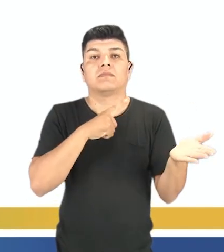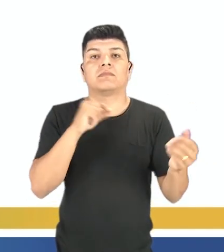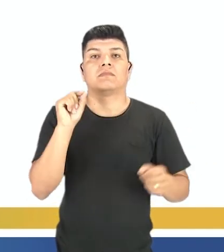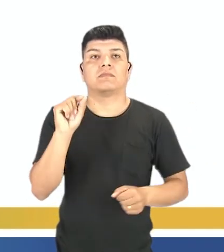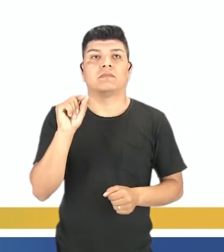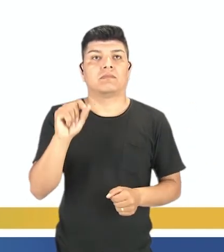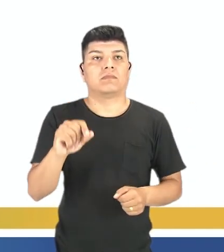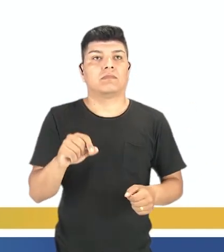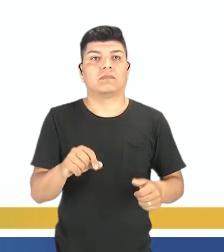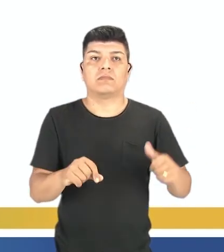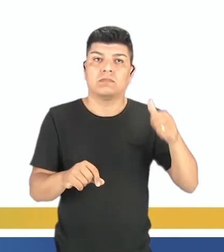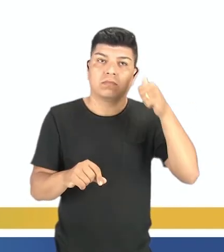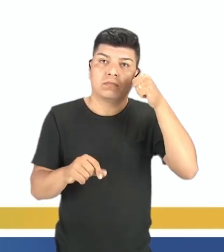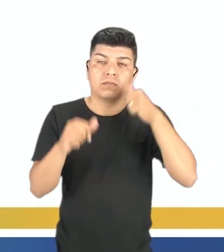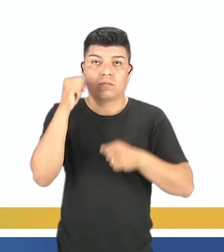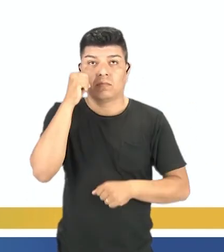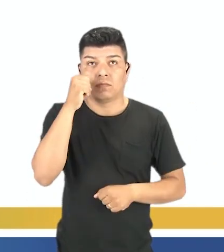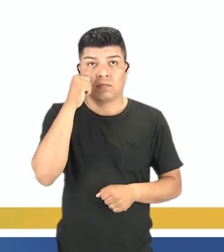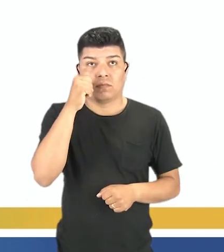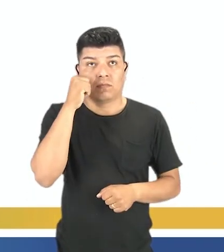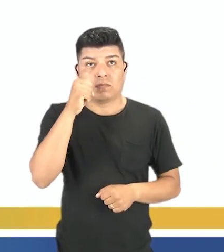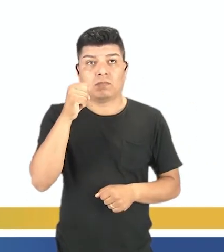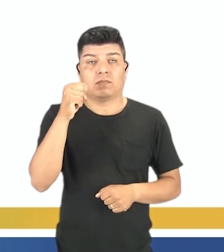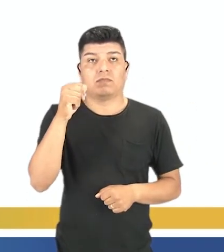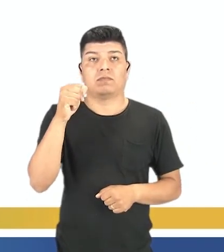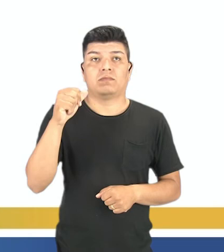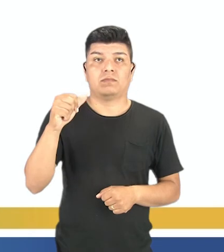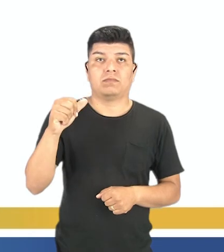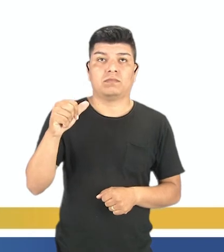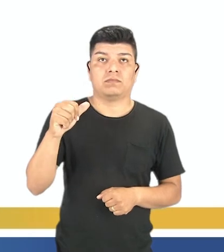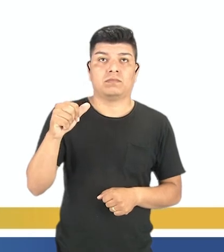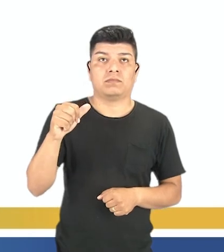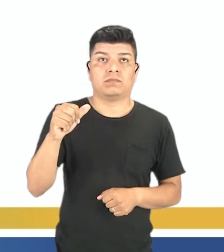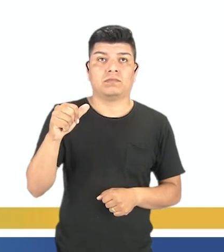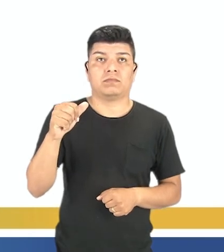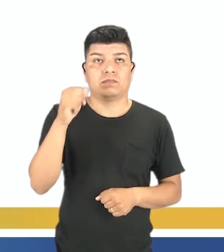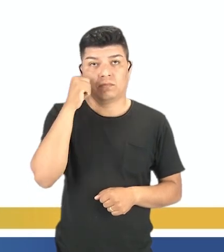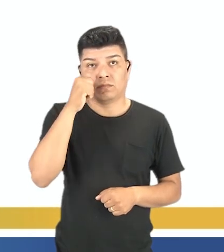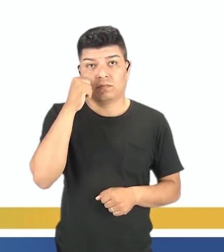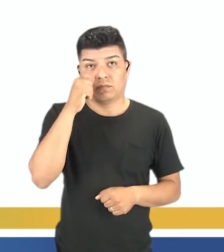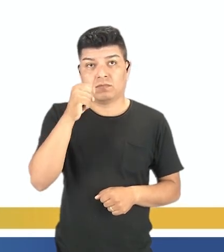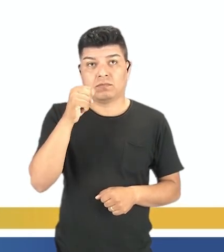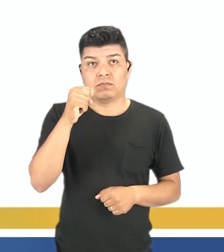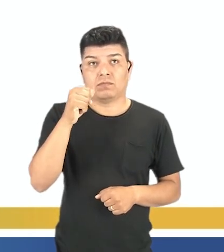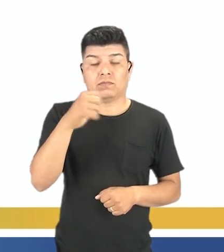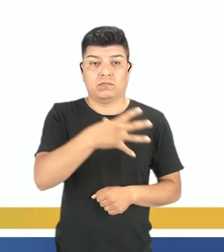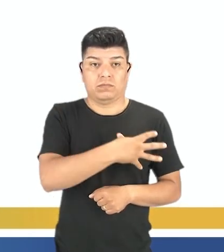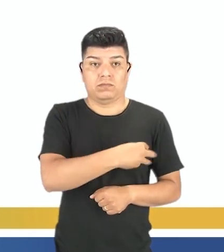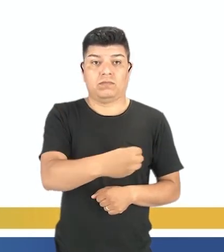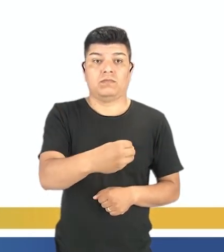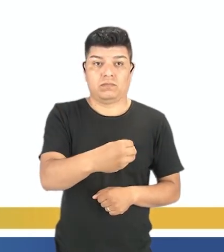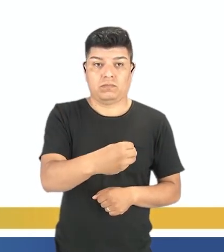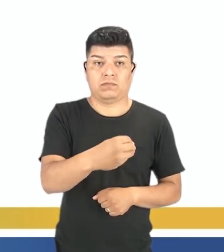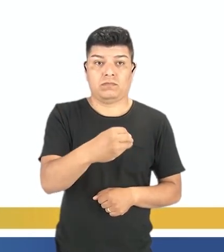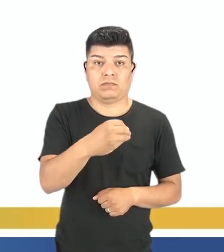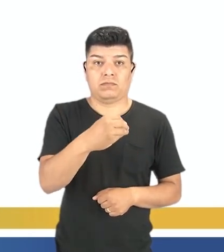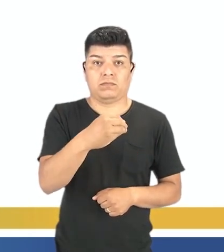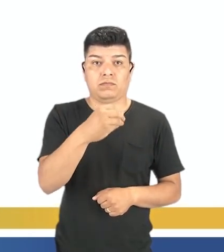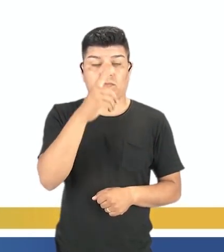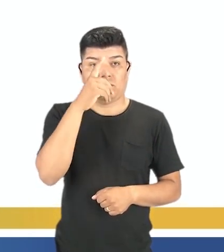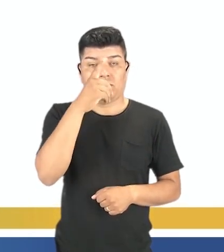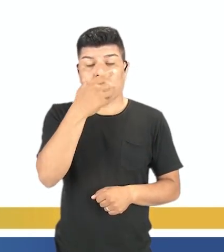ter uma mulher hemofílica, como a alternativa, mulheres hemofílicas são filhas de